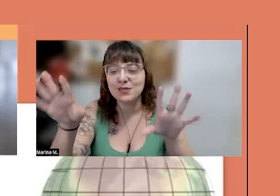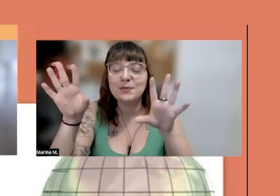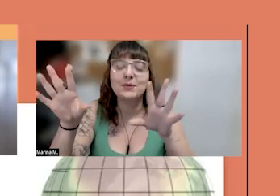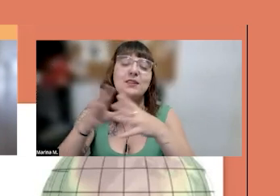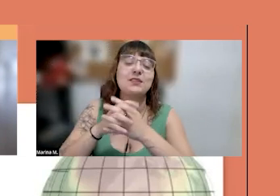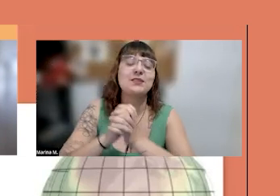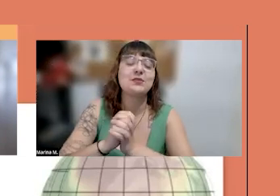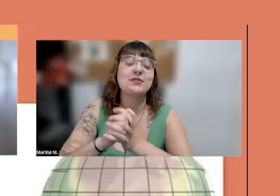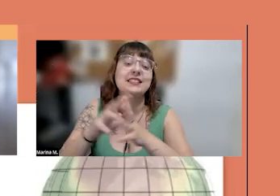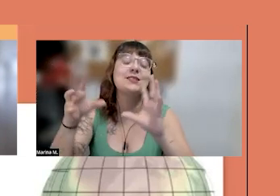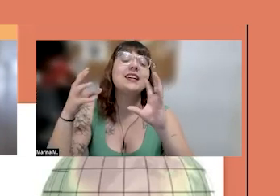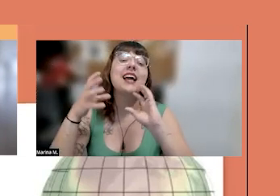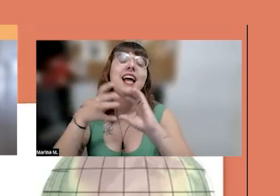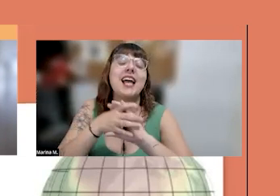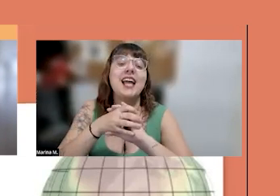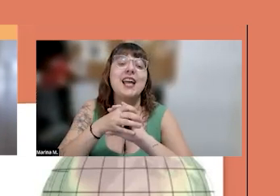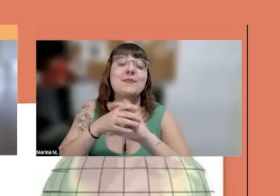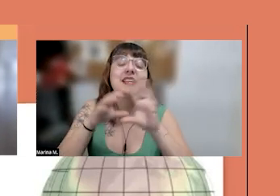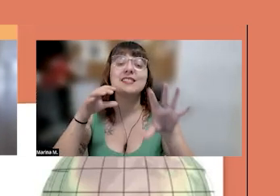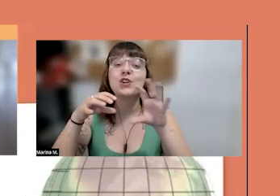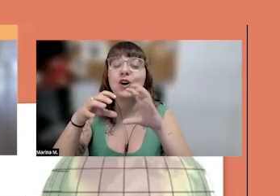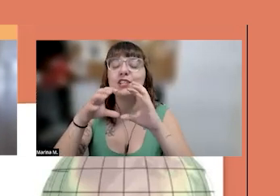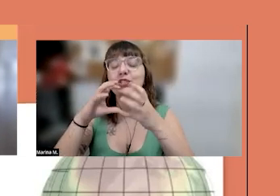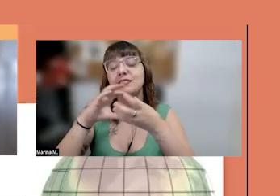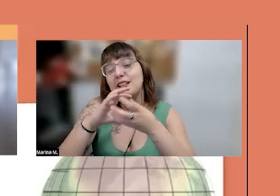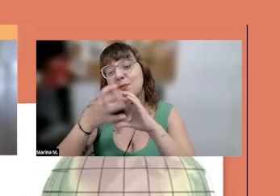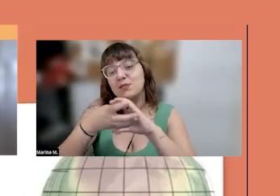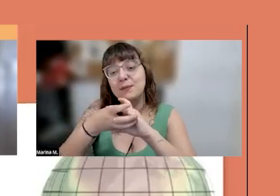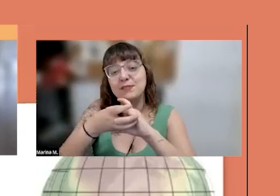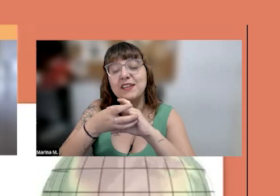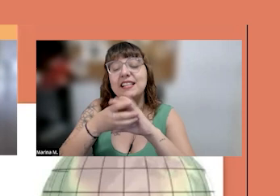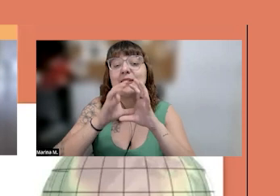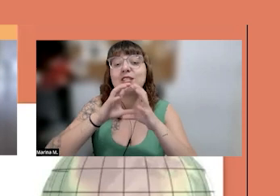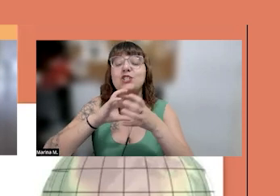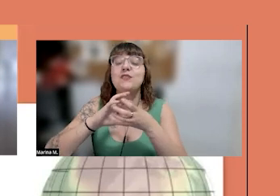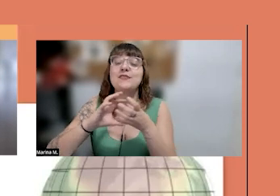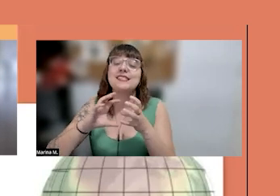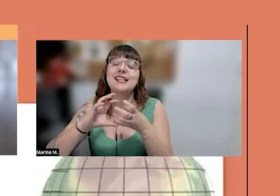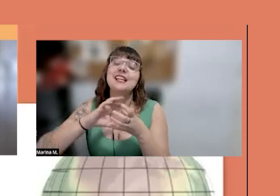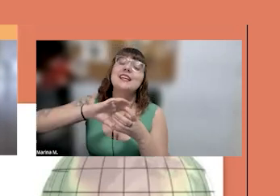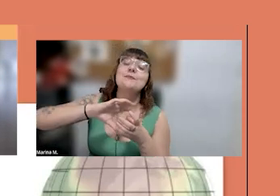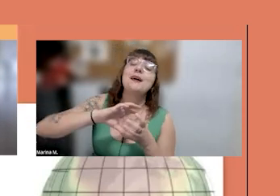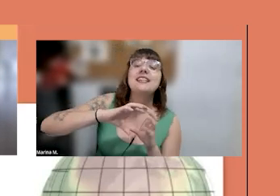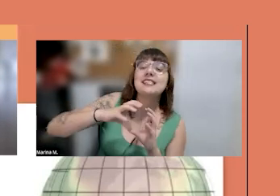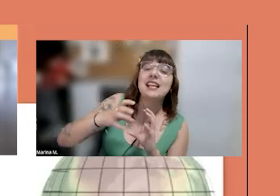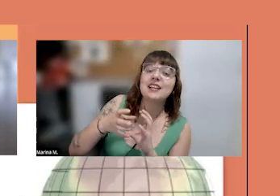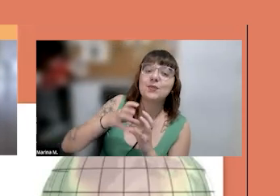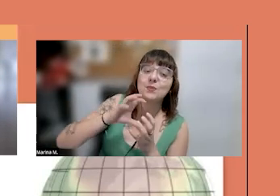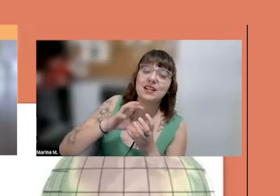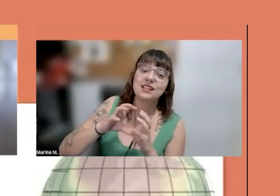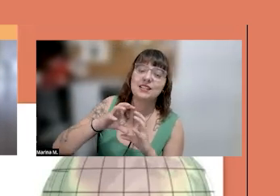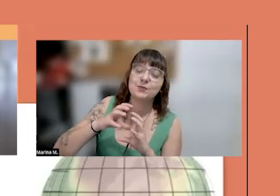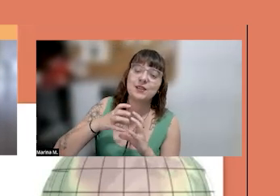vocês vão saber qual eu tô falando. É, esse geóide não é uma esfera perfeita, mas a gente vai fazer